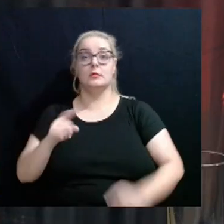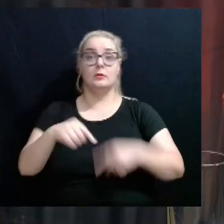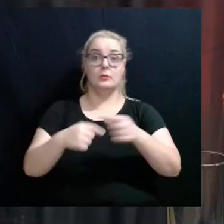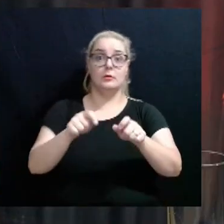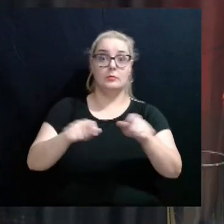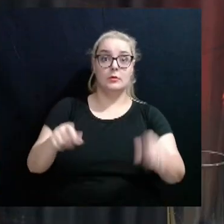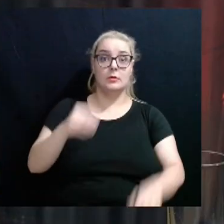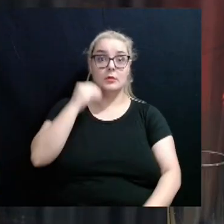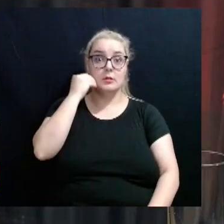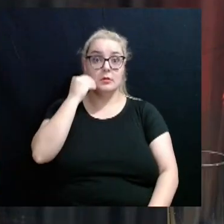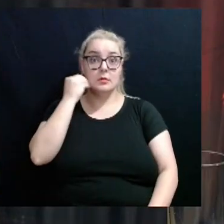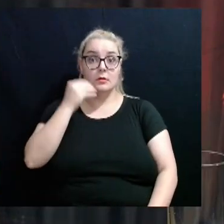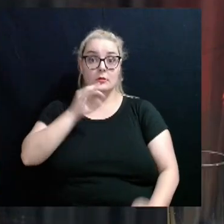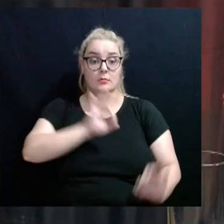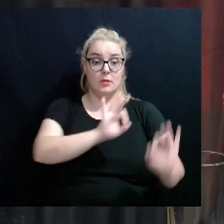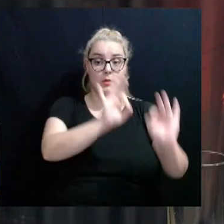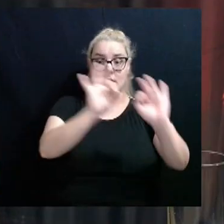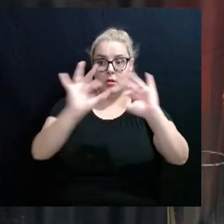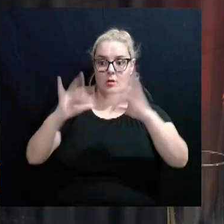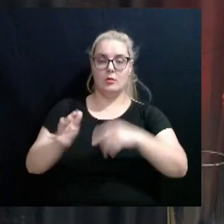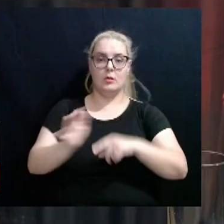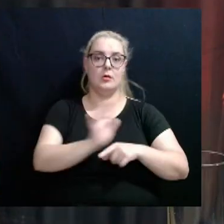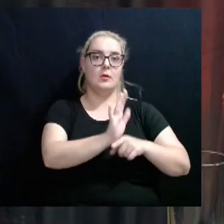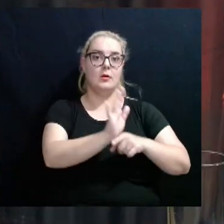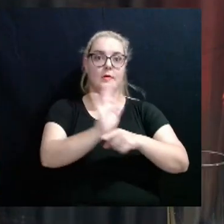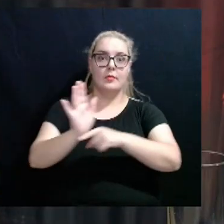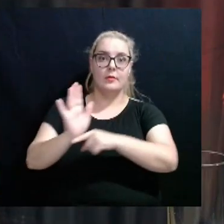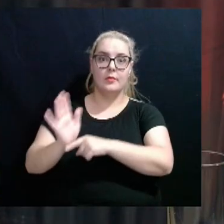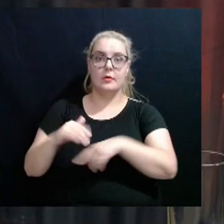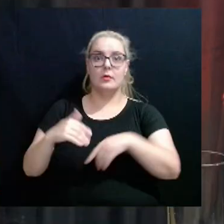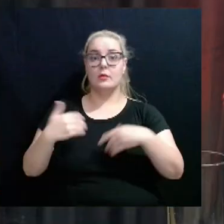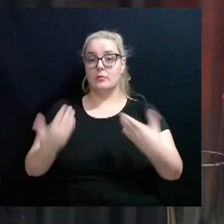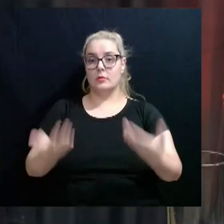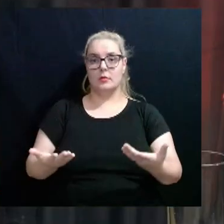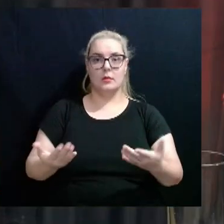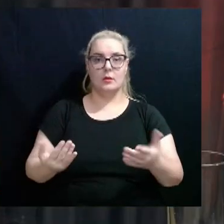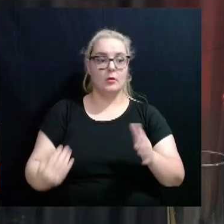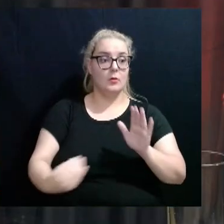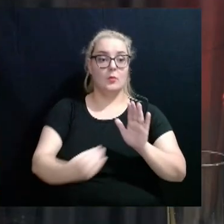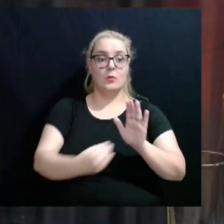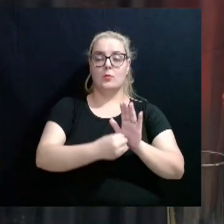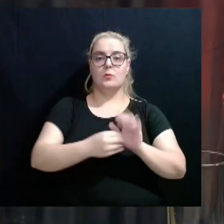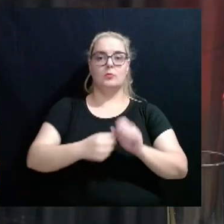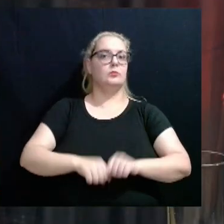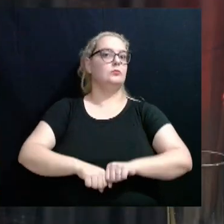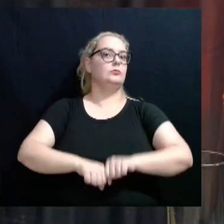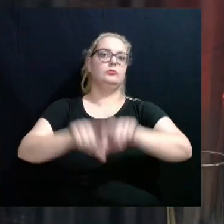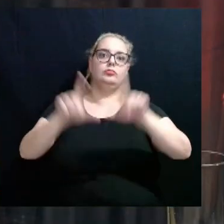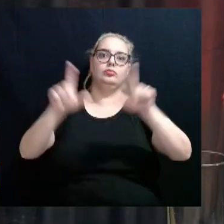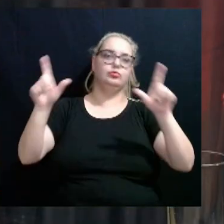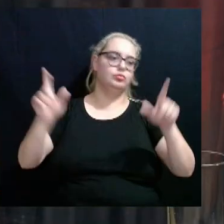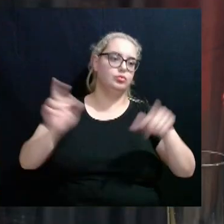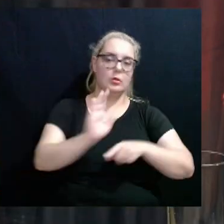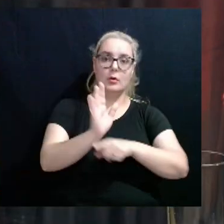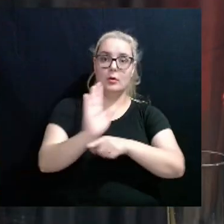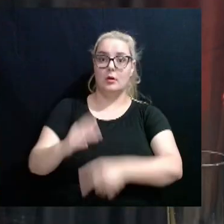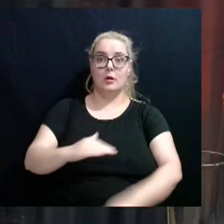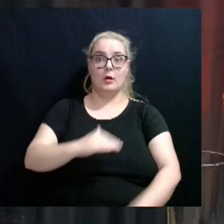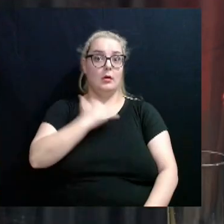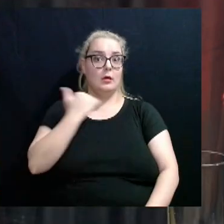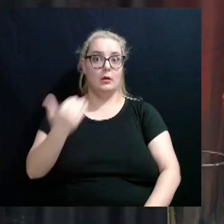experiência assistindo filmes, né, então, o último grande filme que retratou, né, a morte de